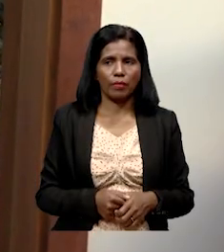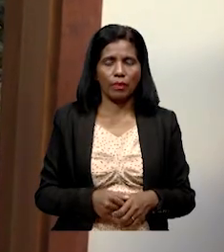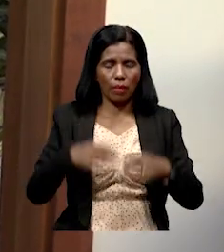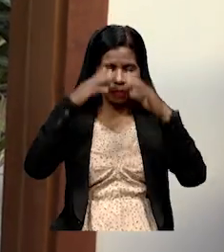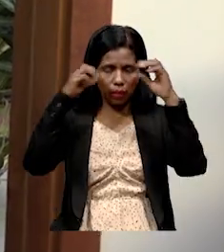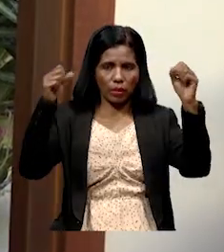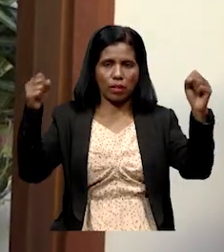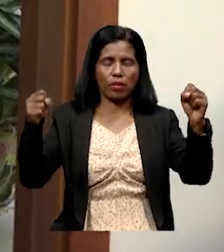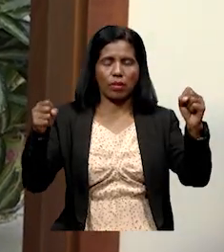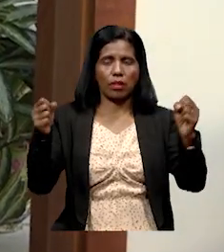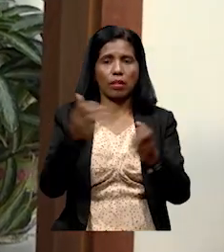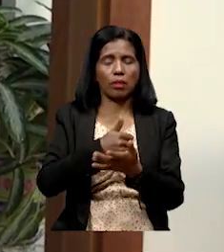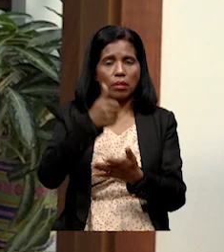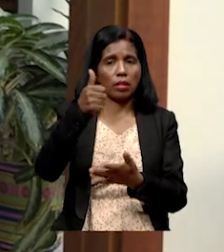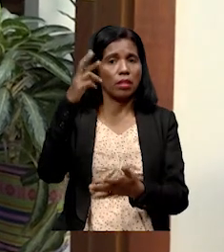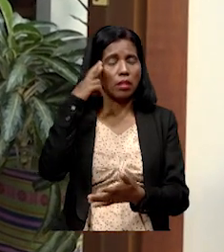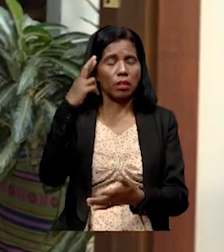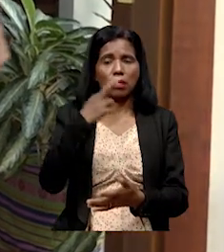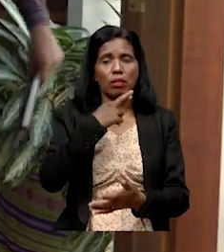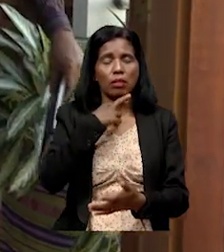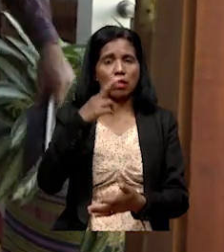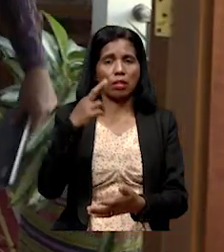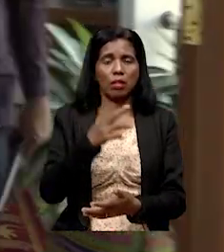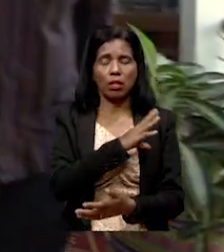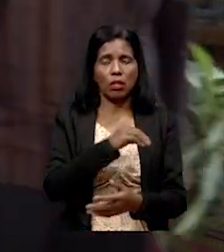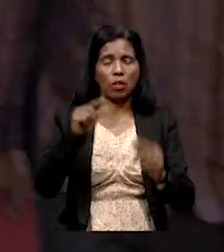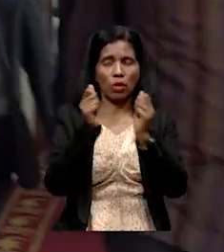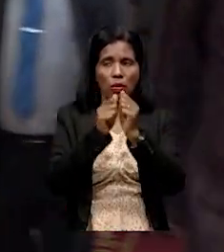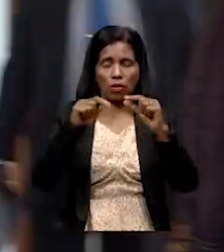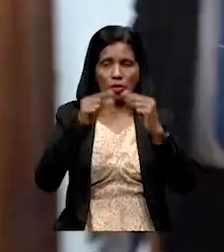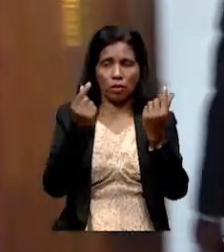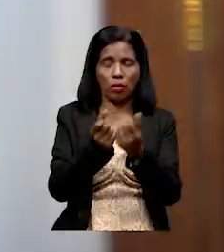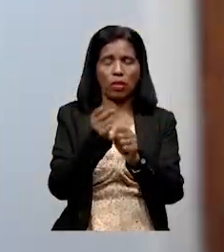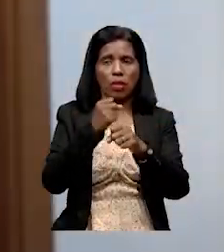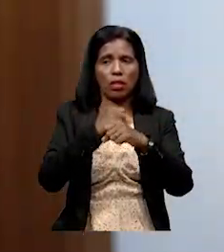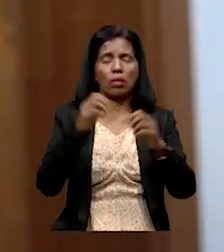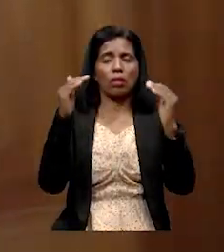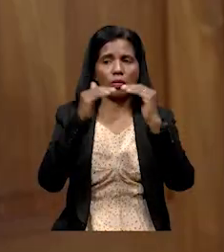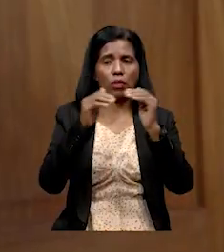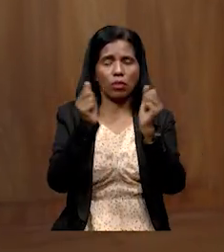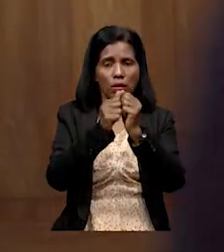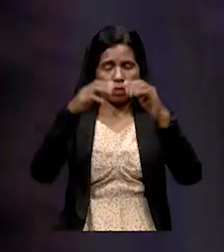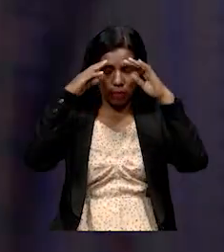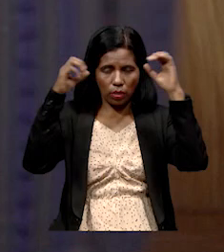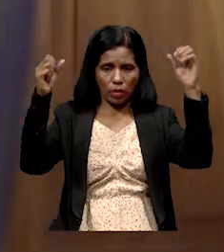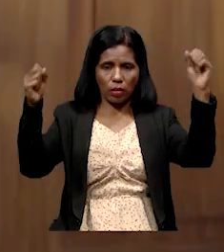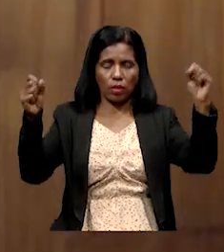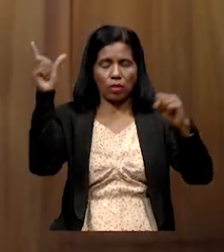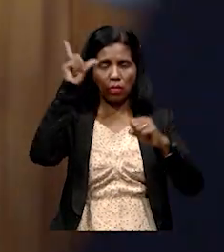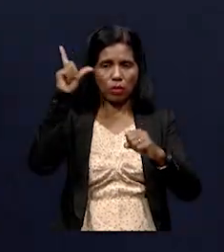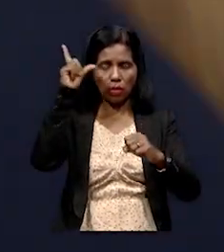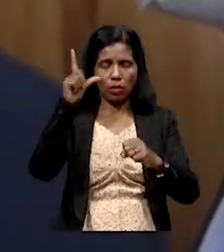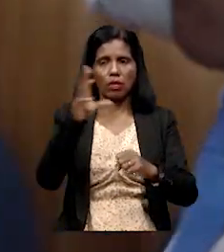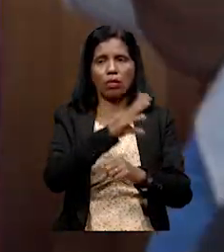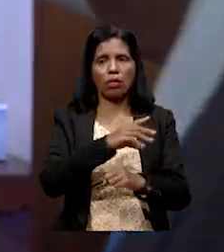Presidente da República eleito José Manuel Ramos Horta ho equipa hala o encontro ho Presidente da República Francisco Guterres